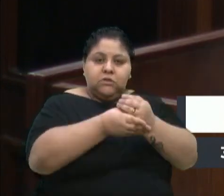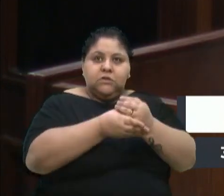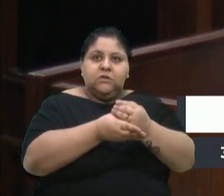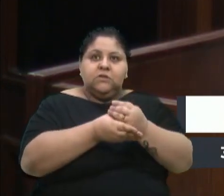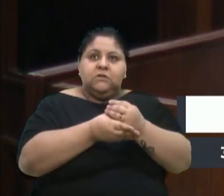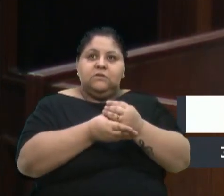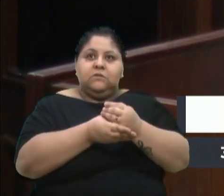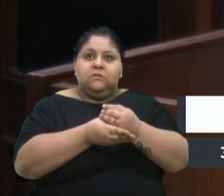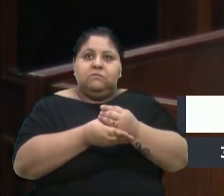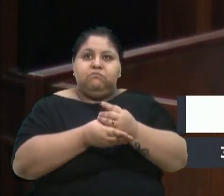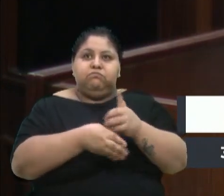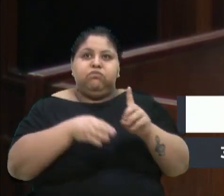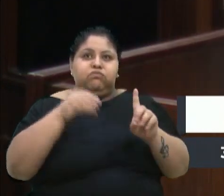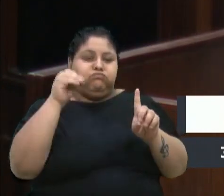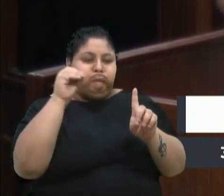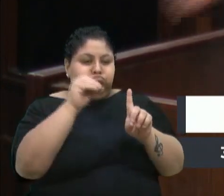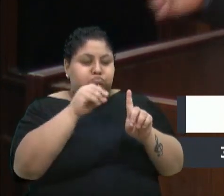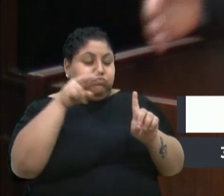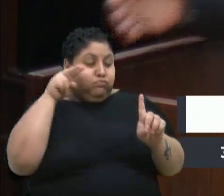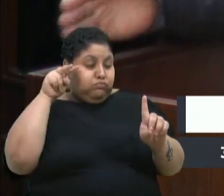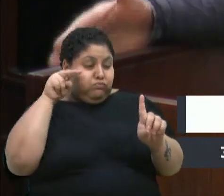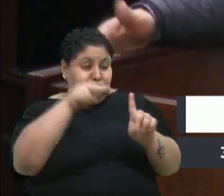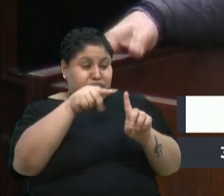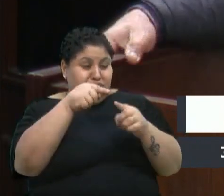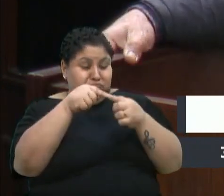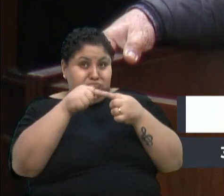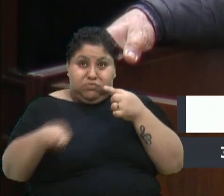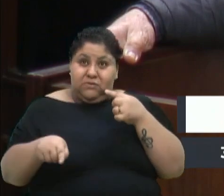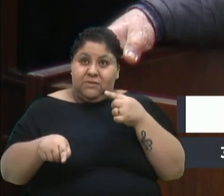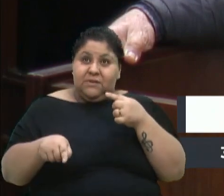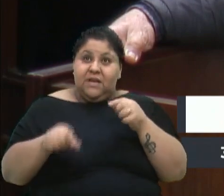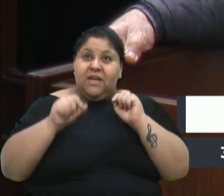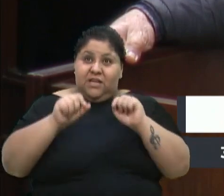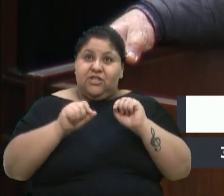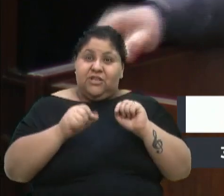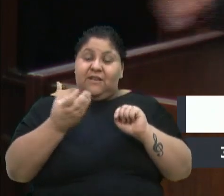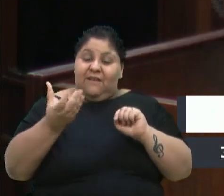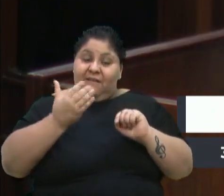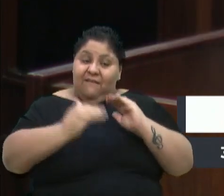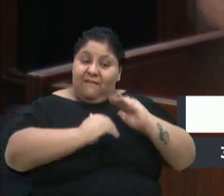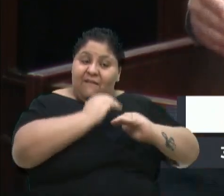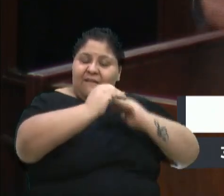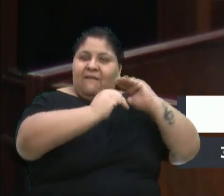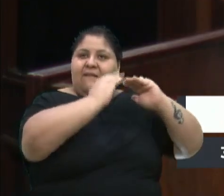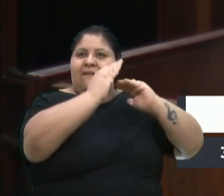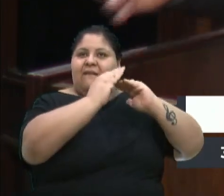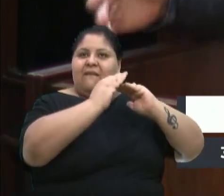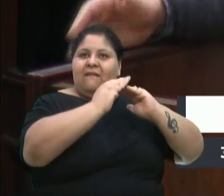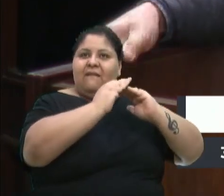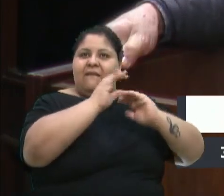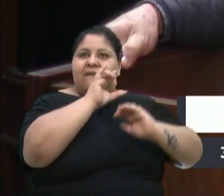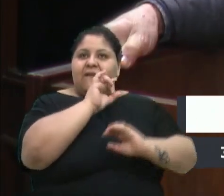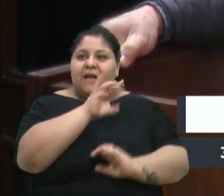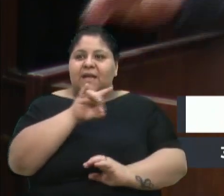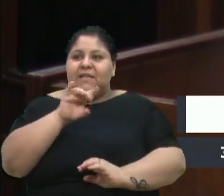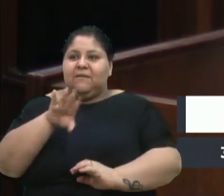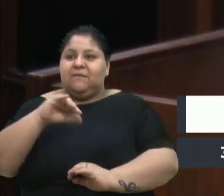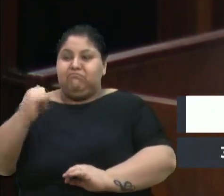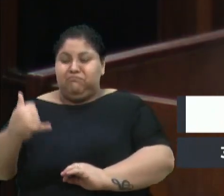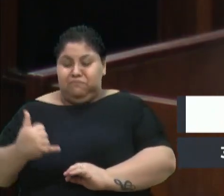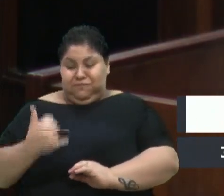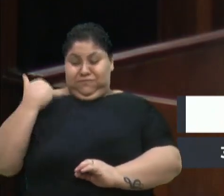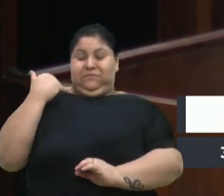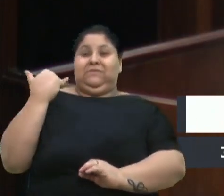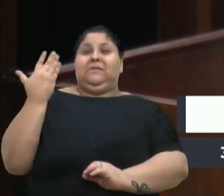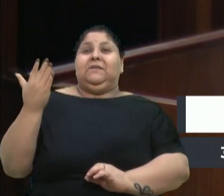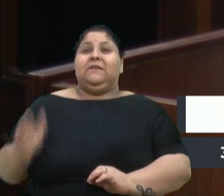os critérios justos de quem realmente quer produzir. E cada vez mais nos dá orgulho. O vereador